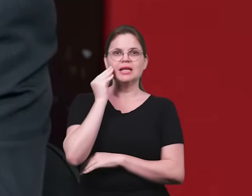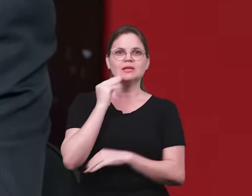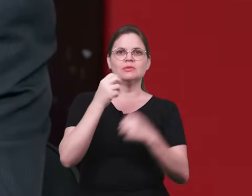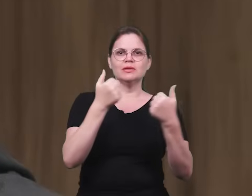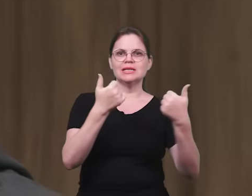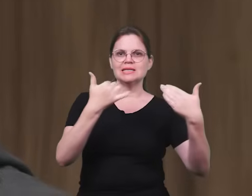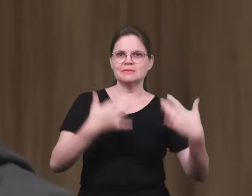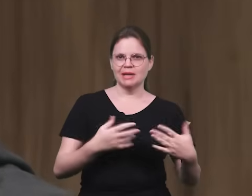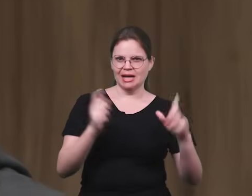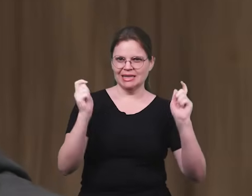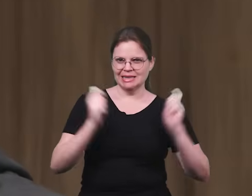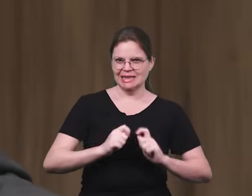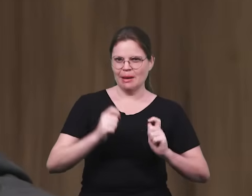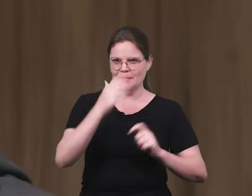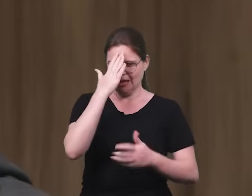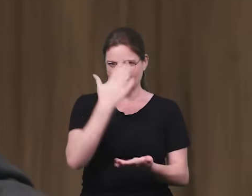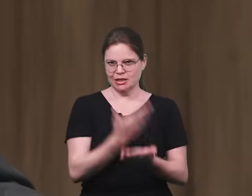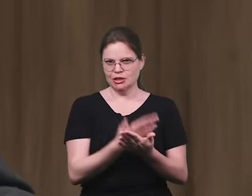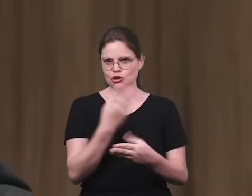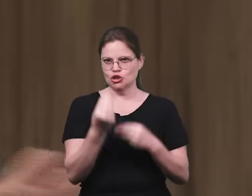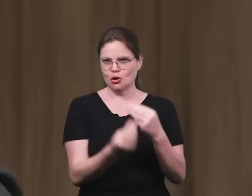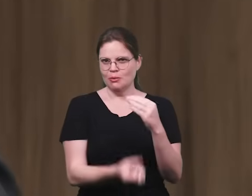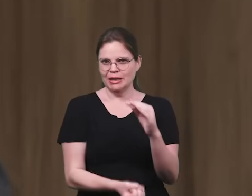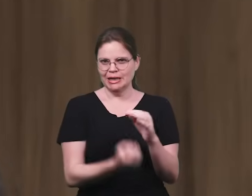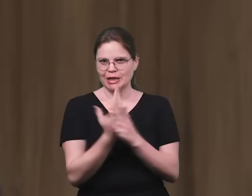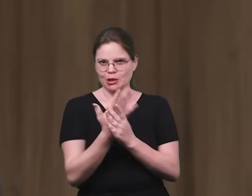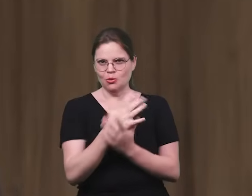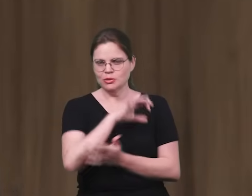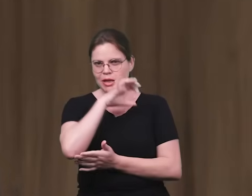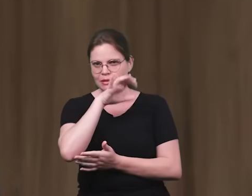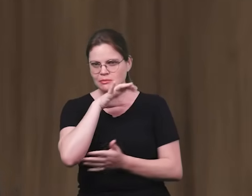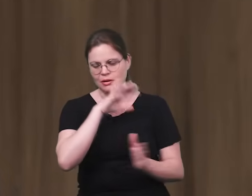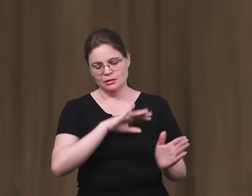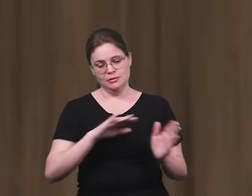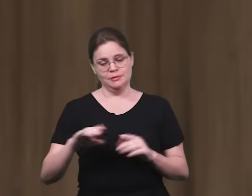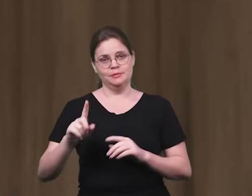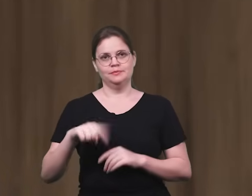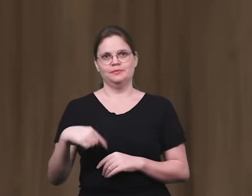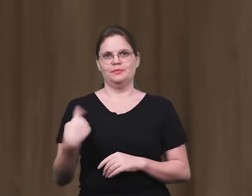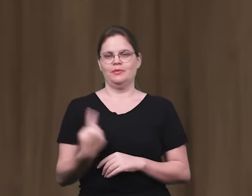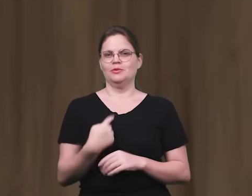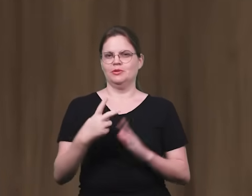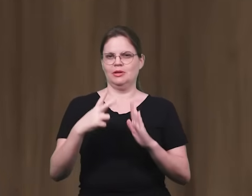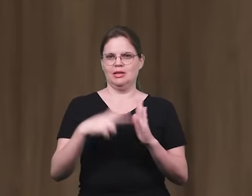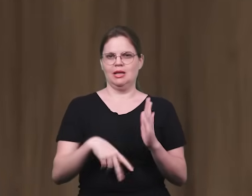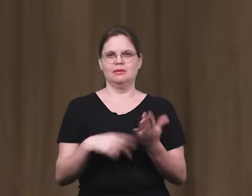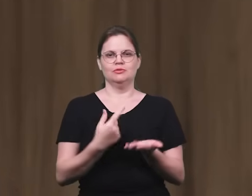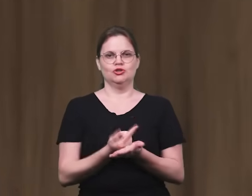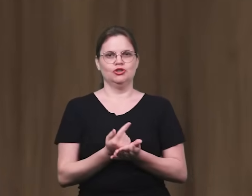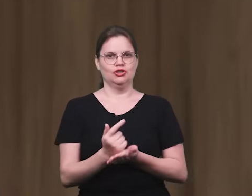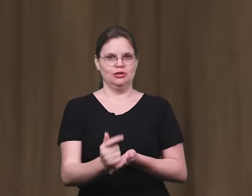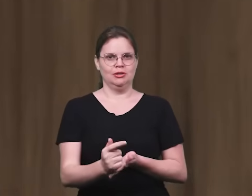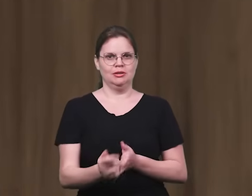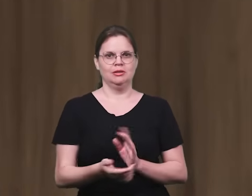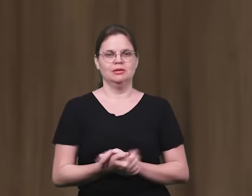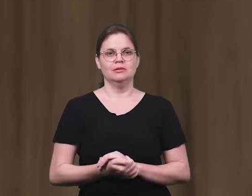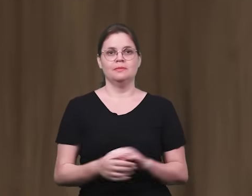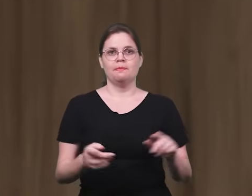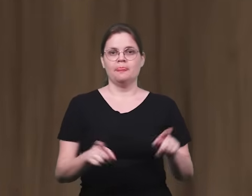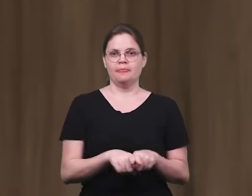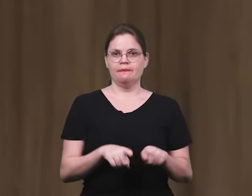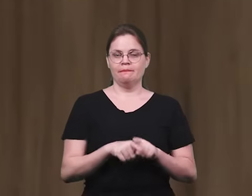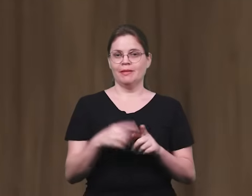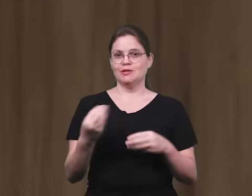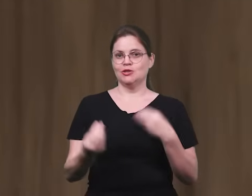vivos? Olha, Willer, quando nós lemos Gênesis, quando nós lemos a criação